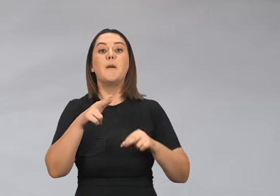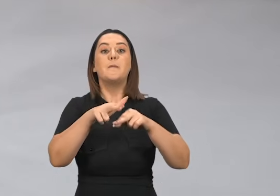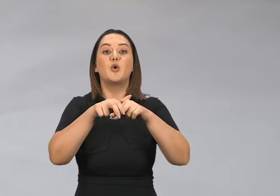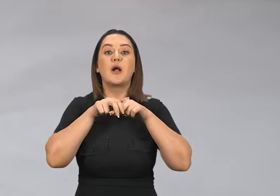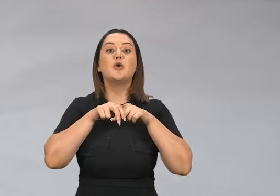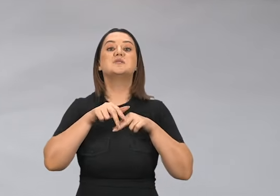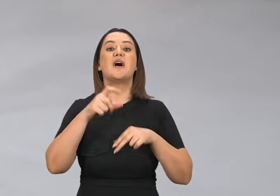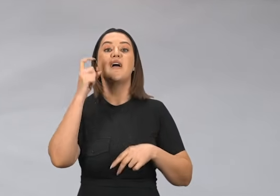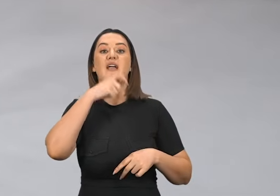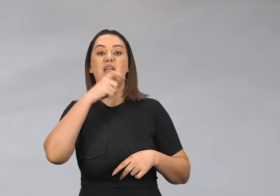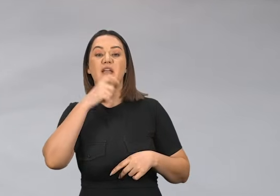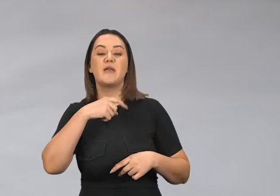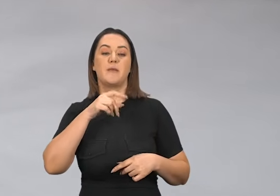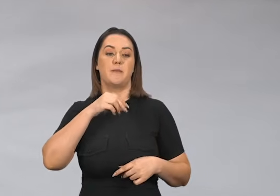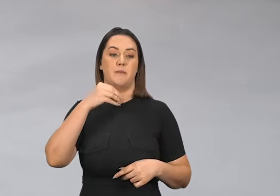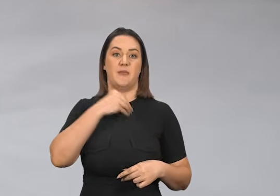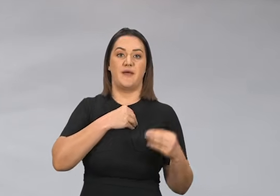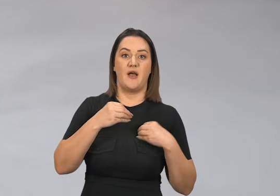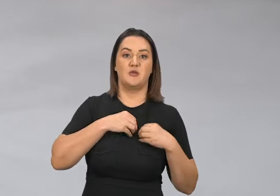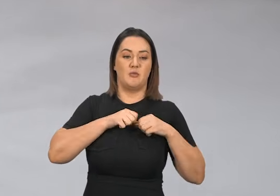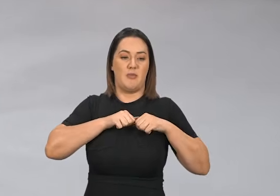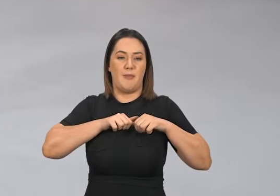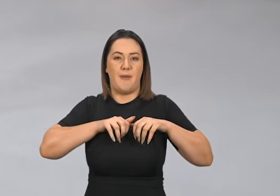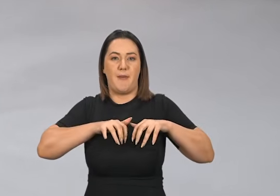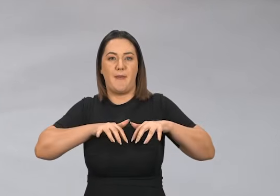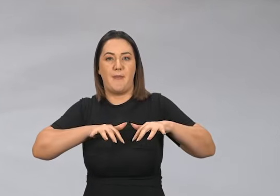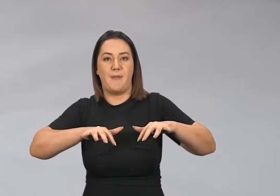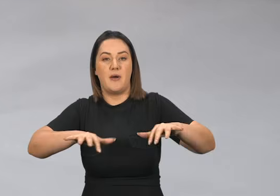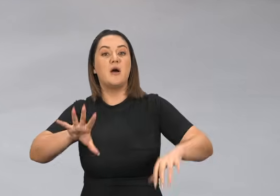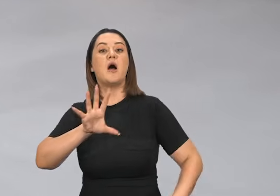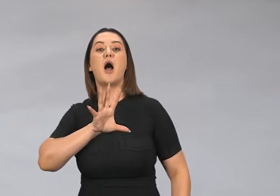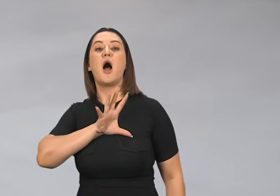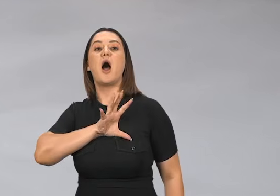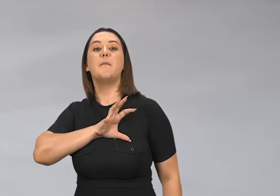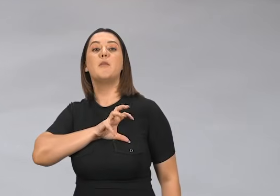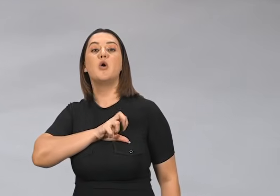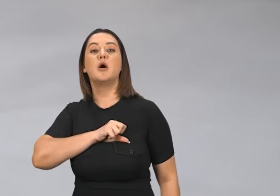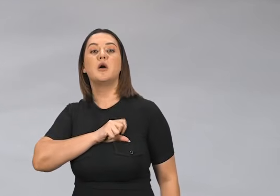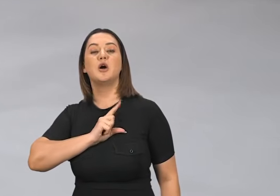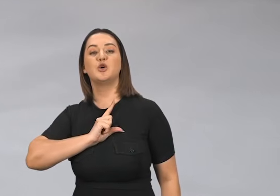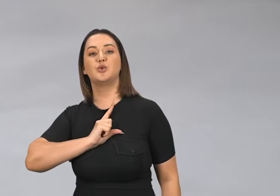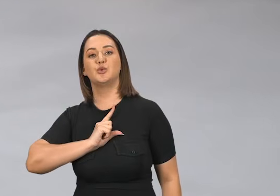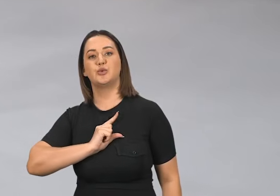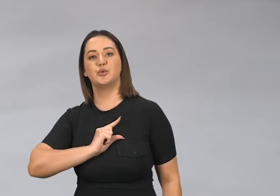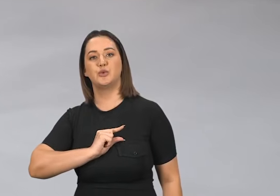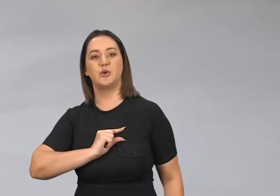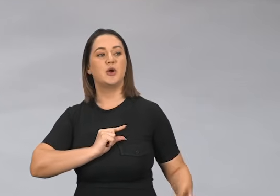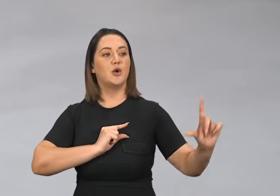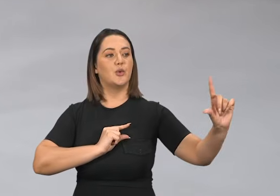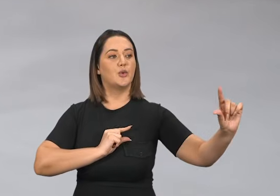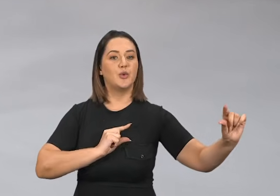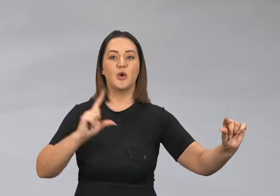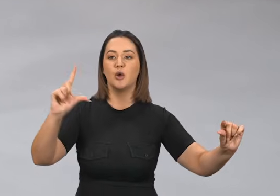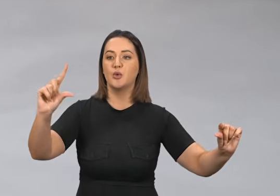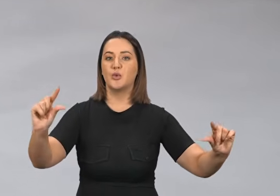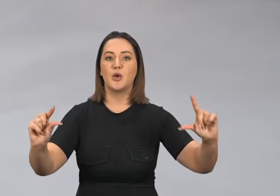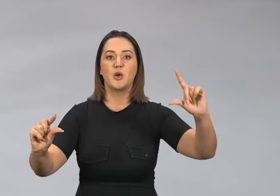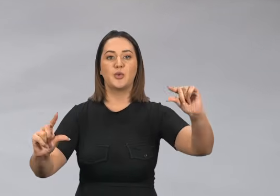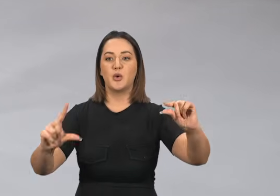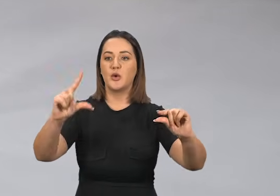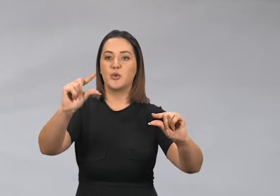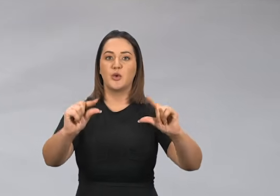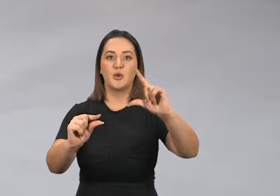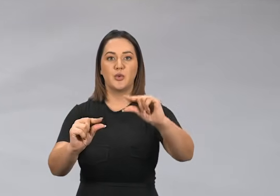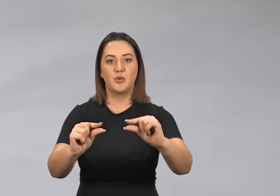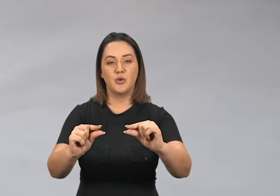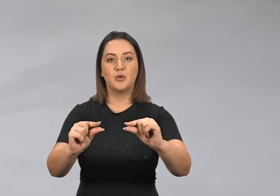e por se multiplicar a iniquidade, o amor se esfriará de quase todos. é um fato, é uma realidade. Aí o